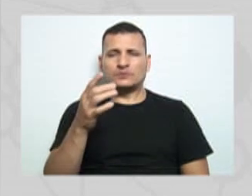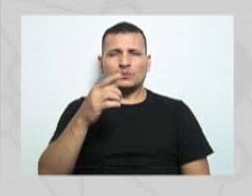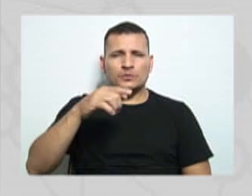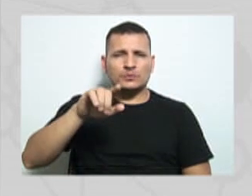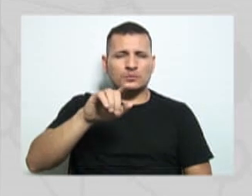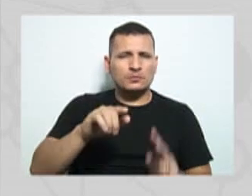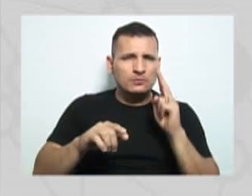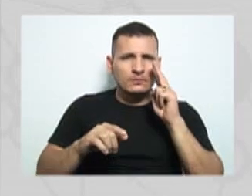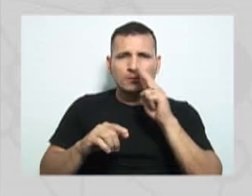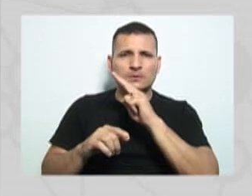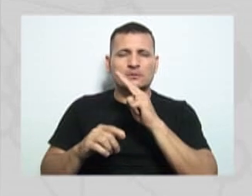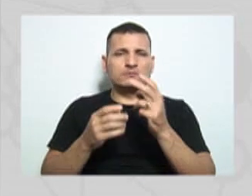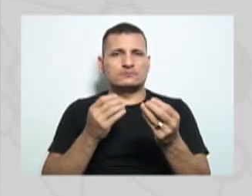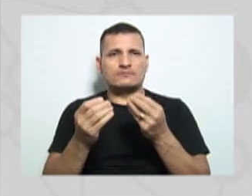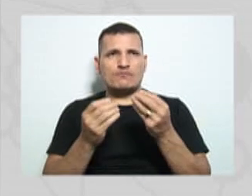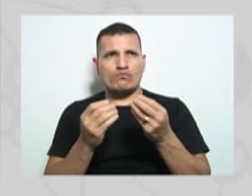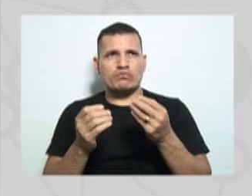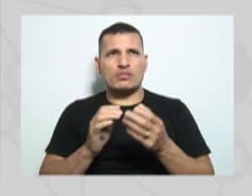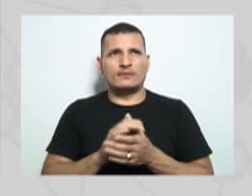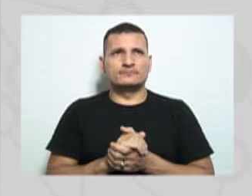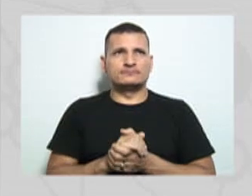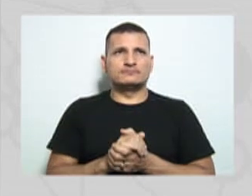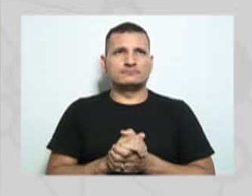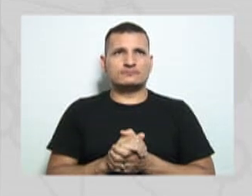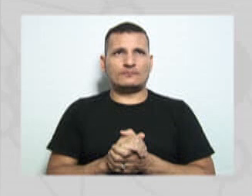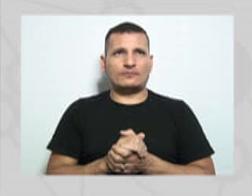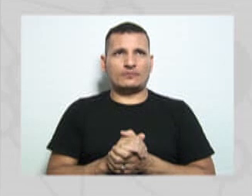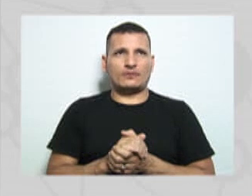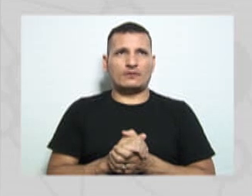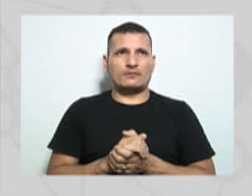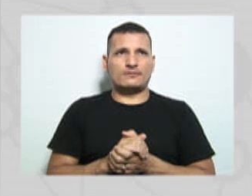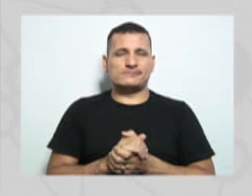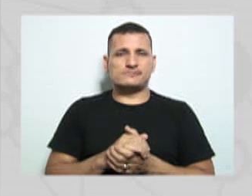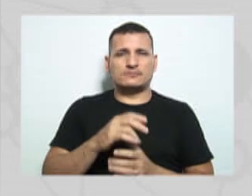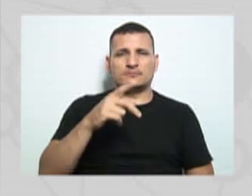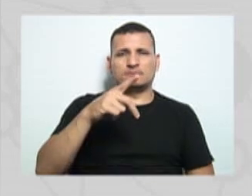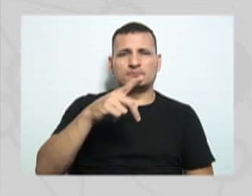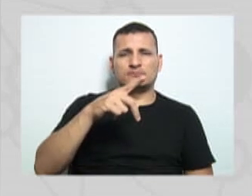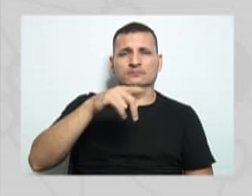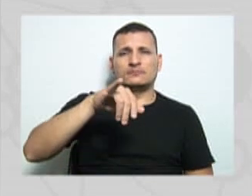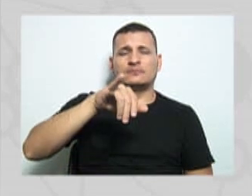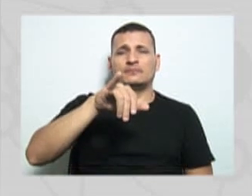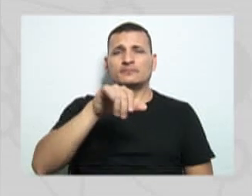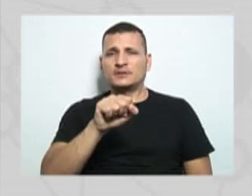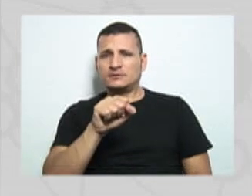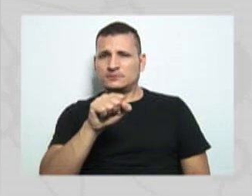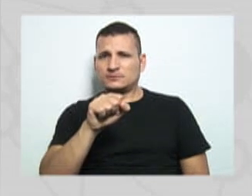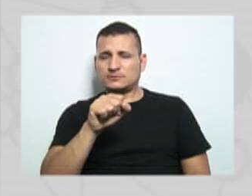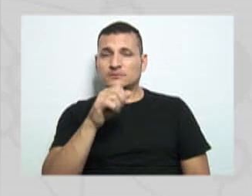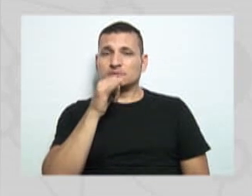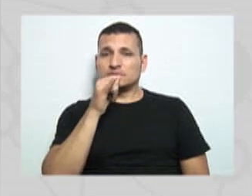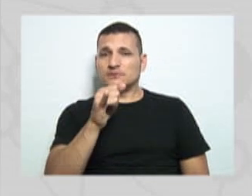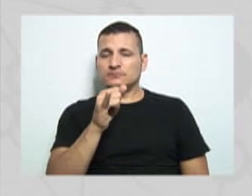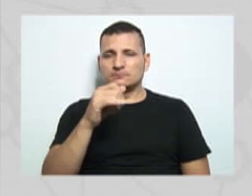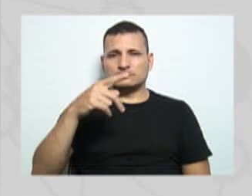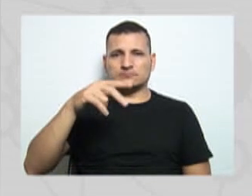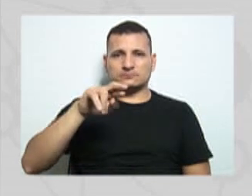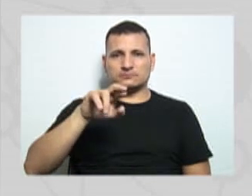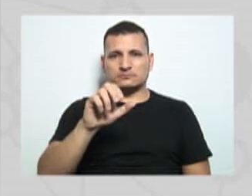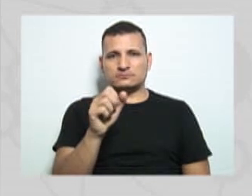como funciona. A incidência cumulativa, ou seja, o PIS, a alíquota dele, se for presumido, ou seja, na